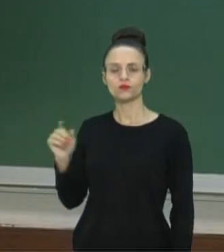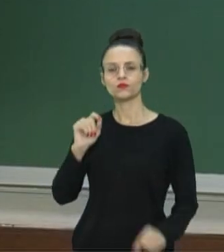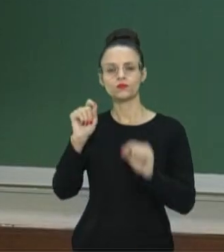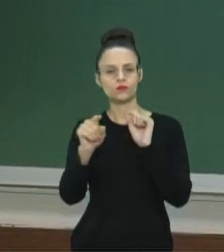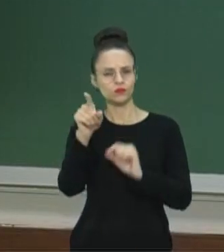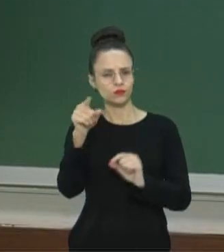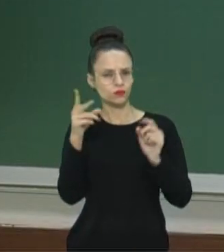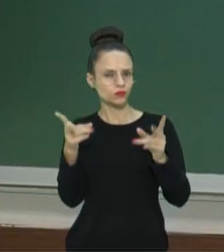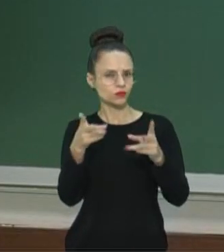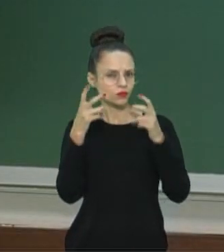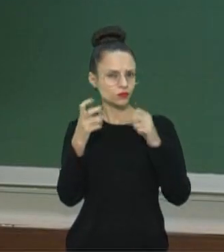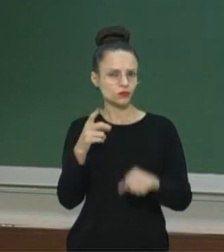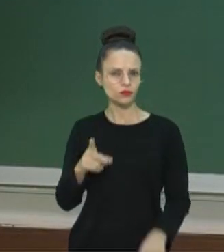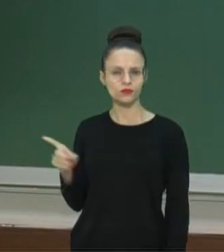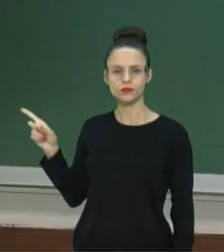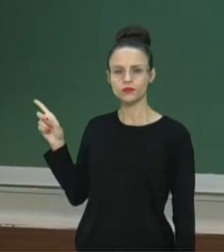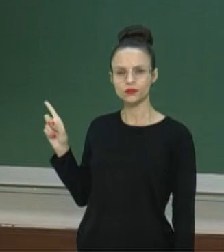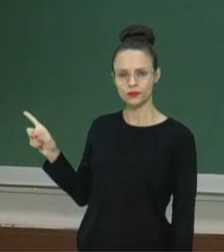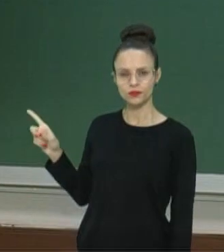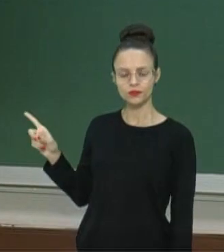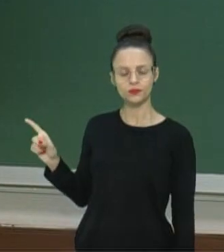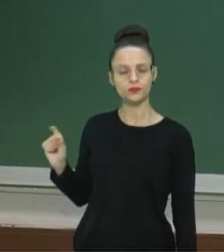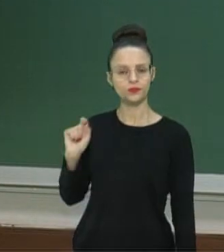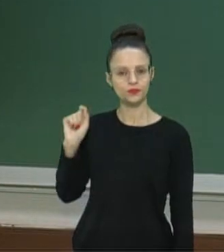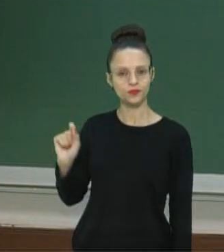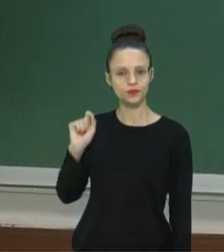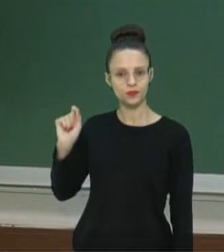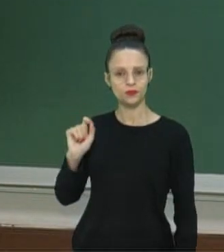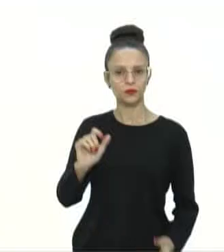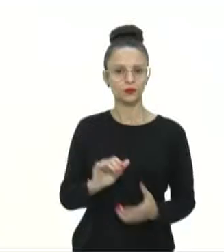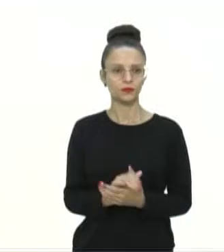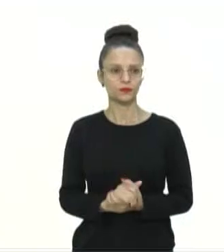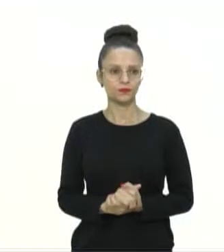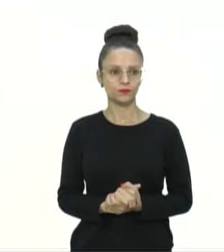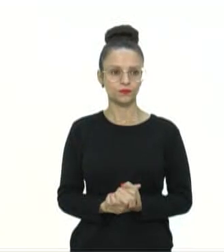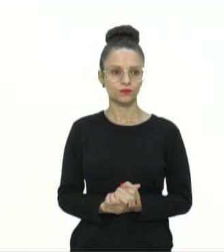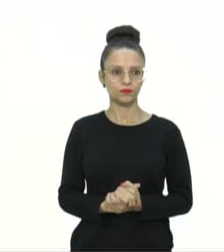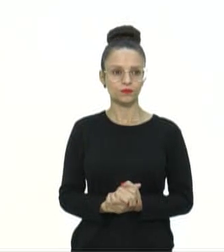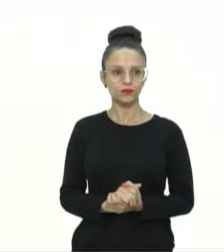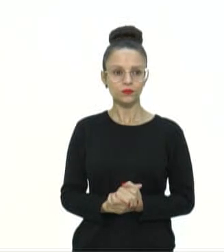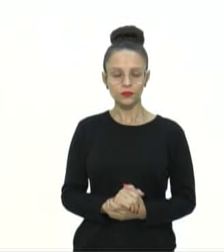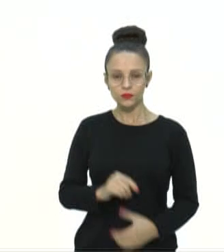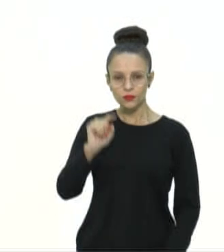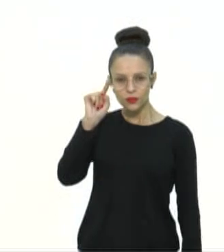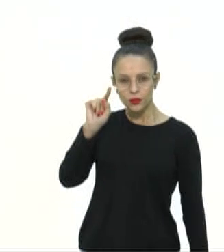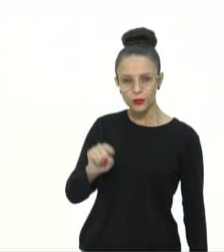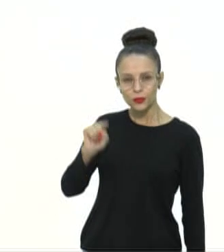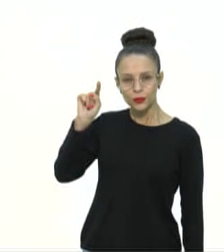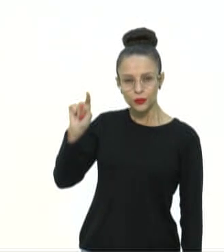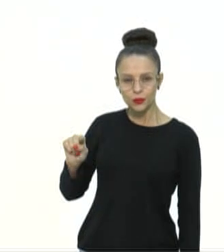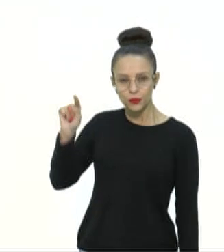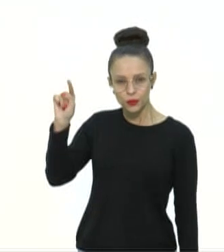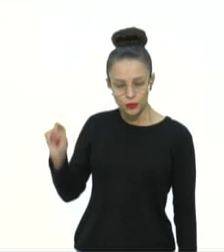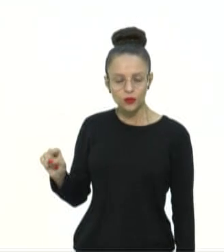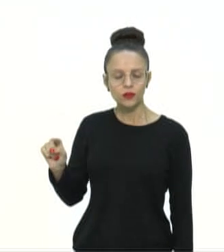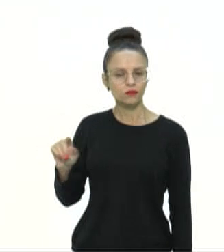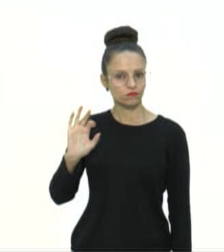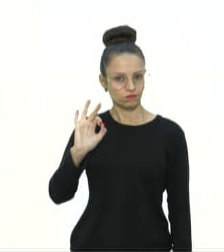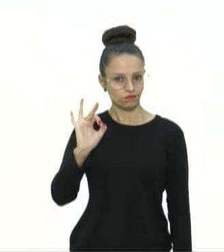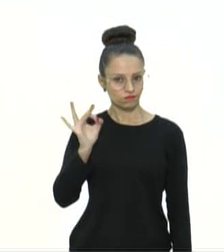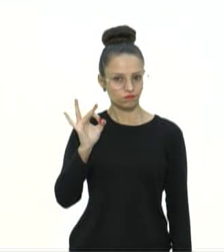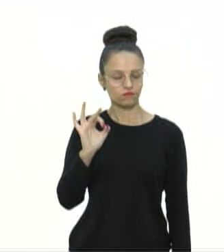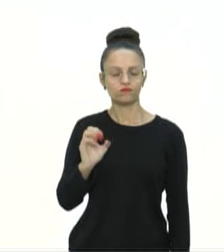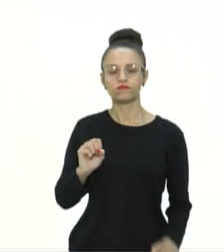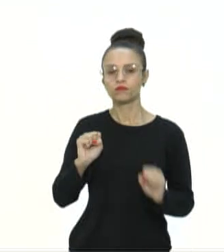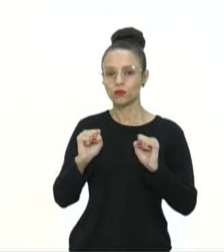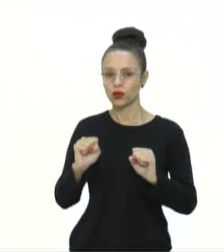vocês podem observar aqui? São riscos, traços, né? Então vocês